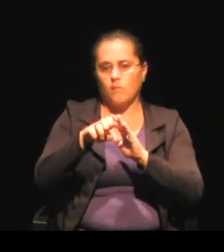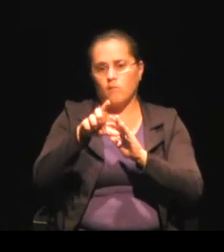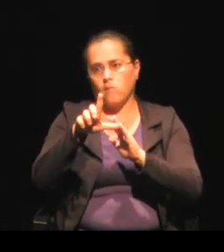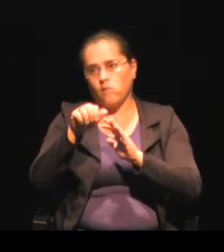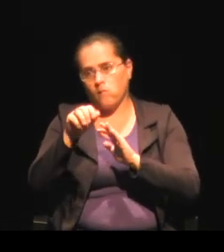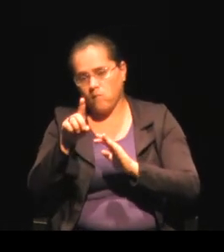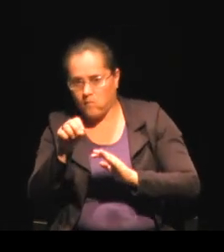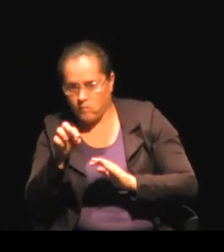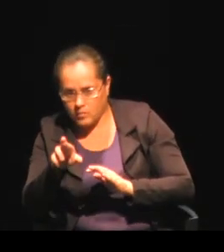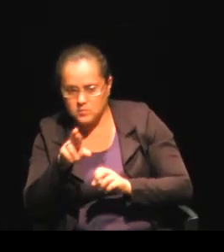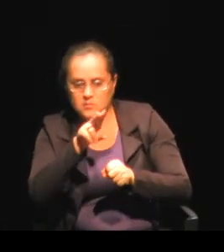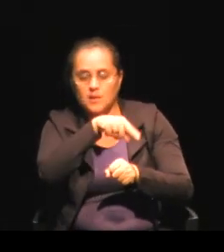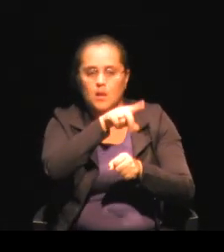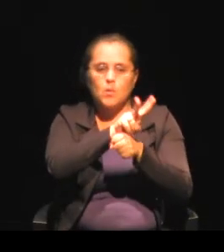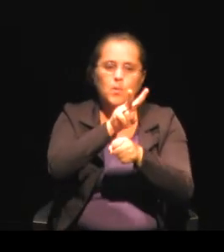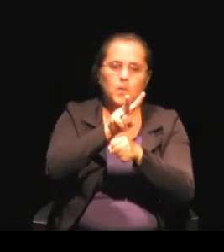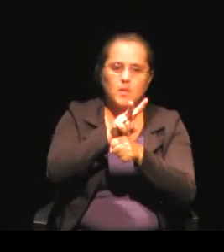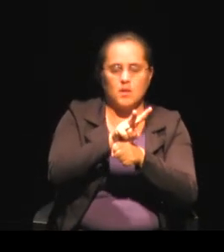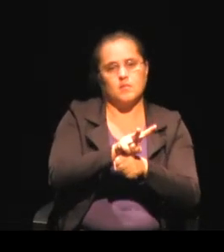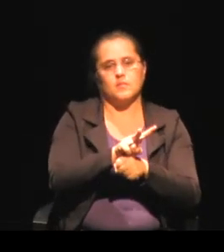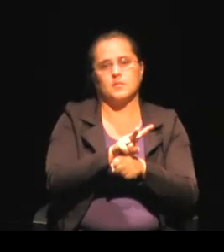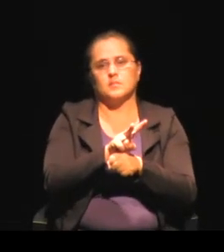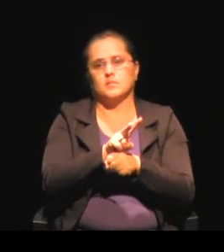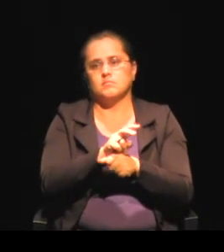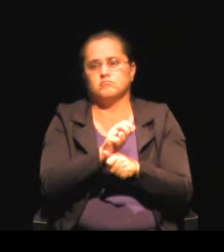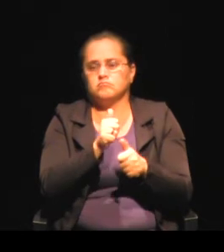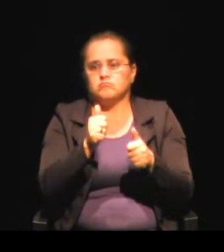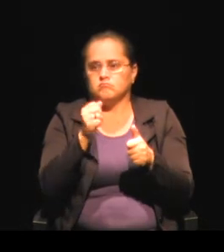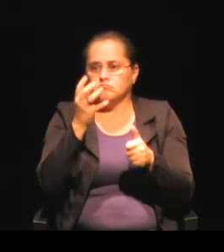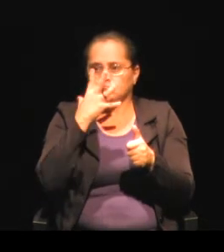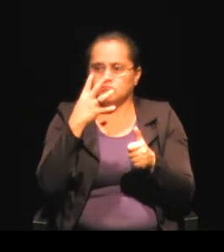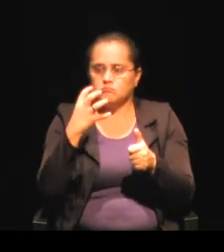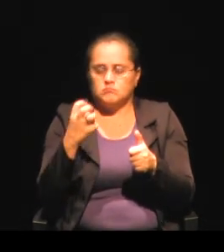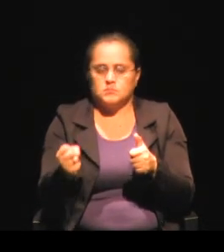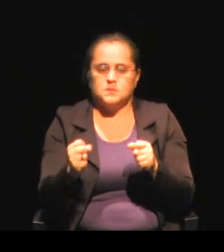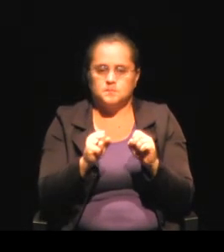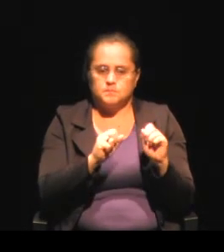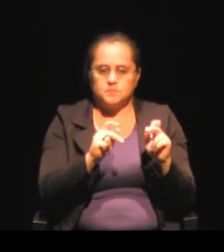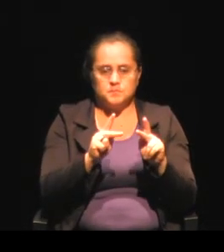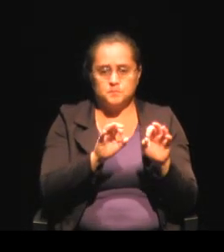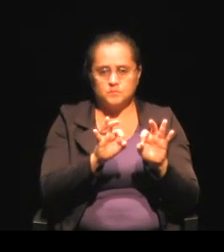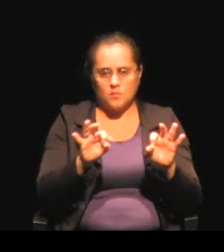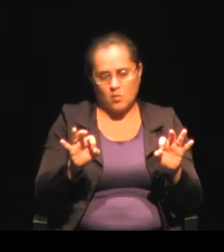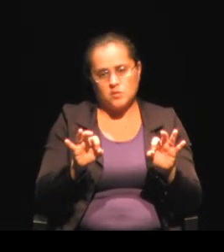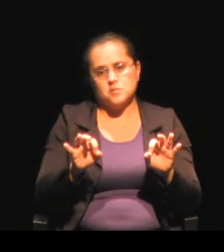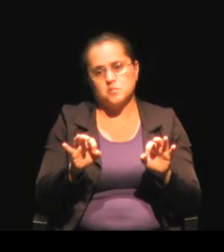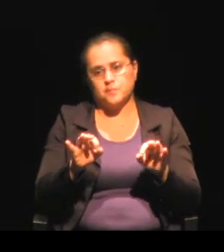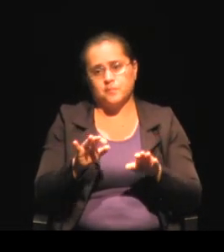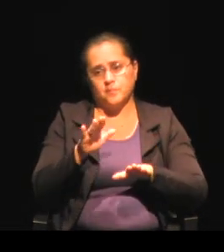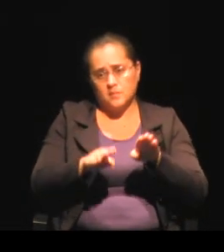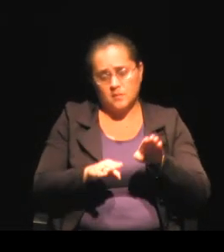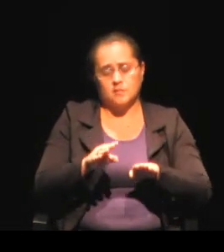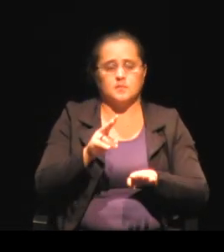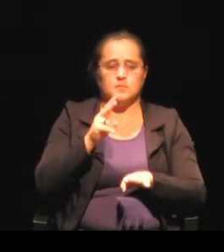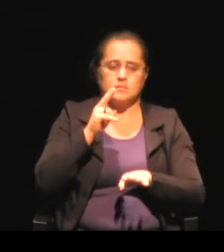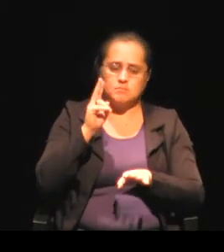o museu, pequeno museu dele, pequeno abrigo, exatamente aqui, olha, um museu para guardar essas peças